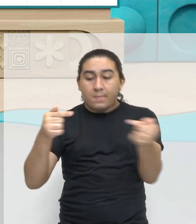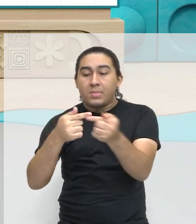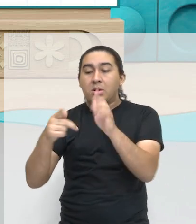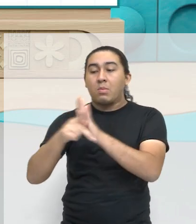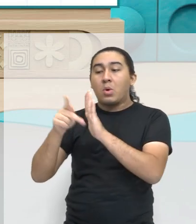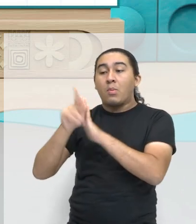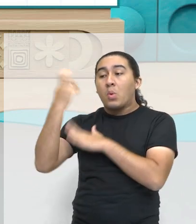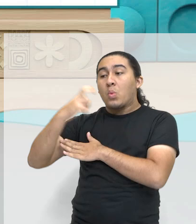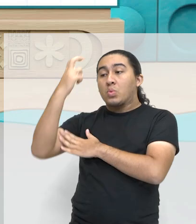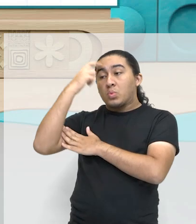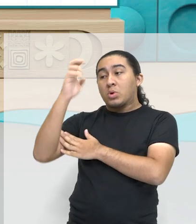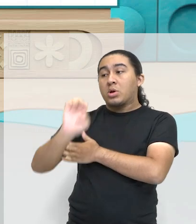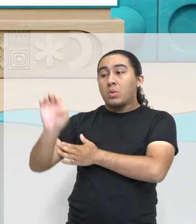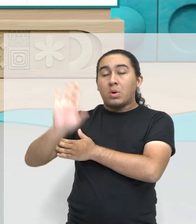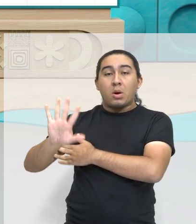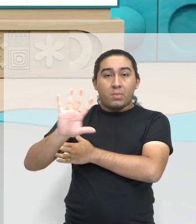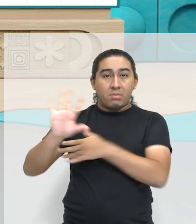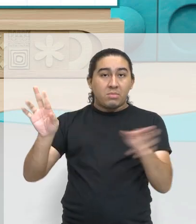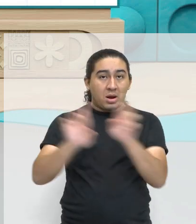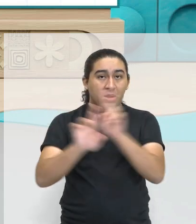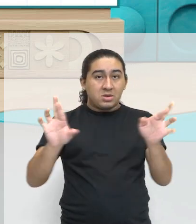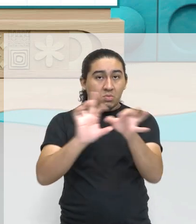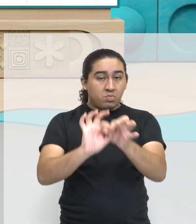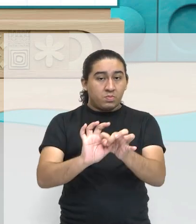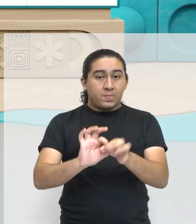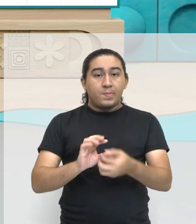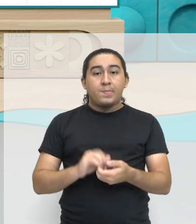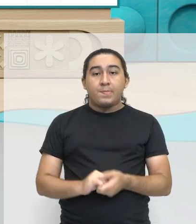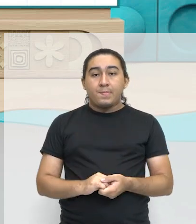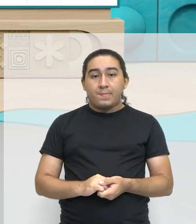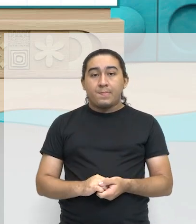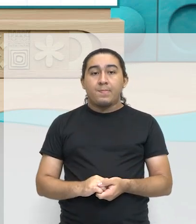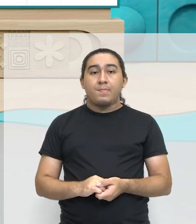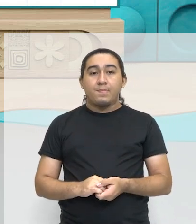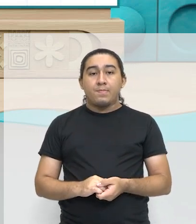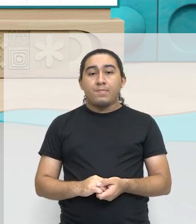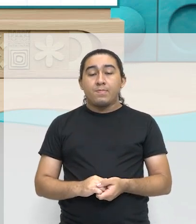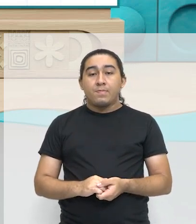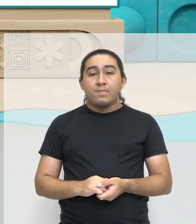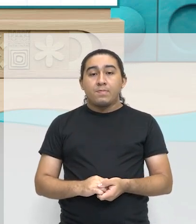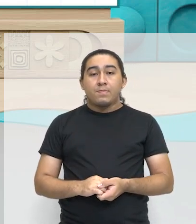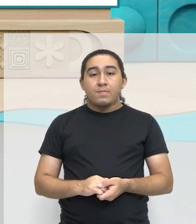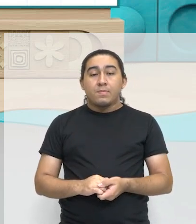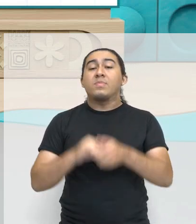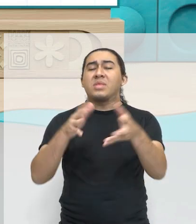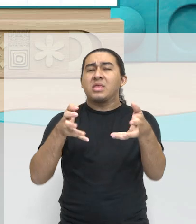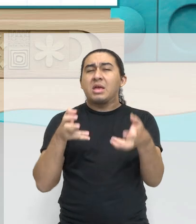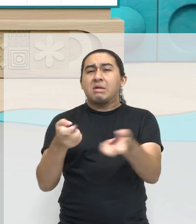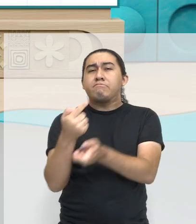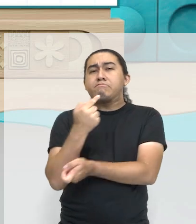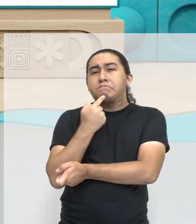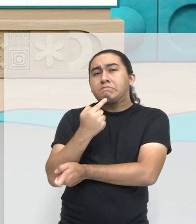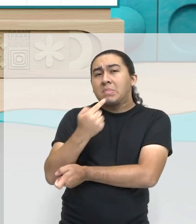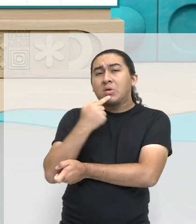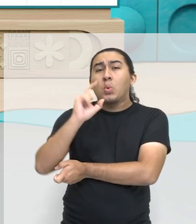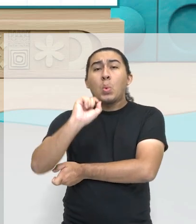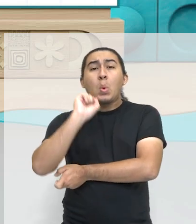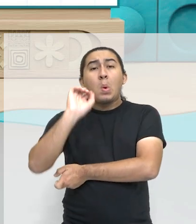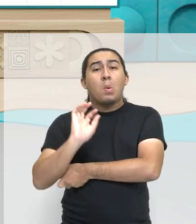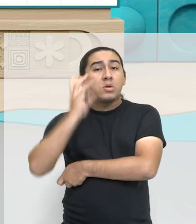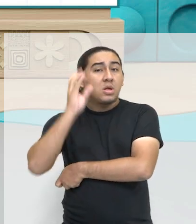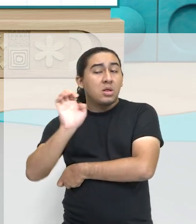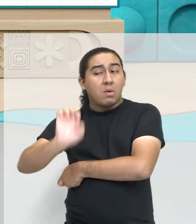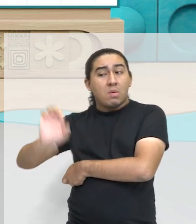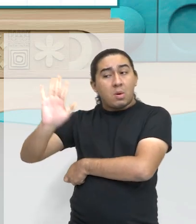elite local de se associar ao refinado cultural da Europa. Então, eles